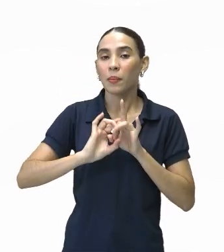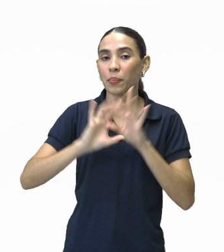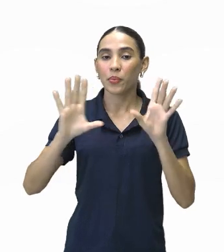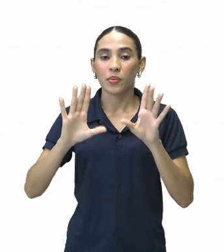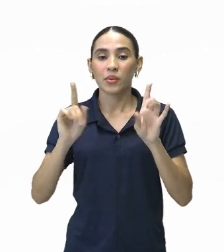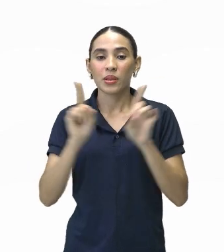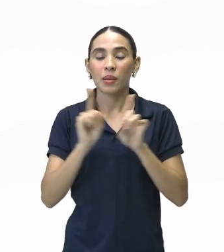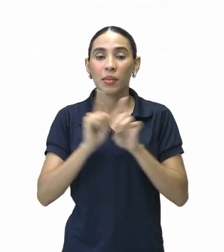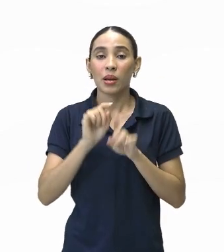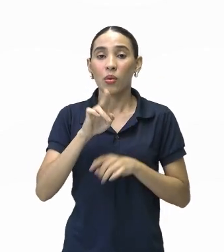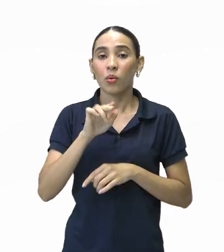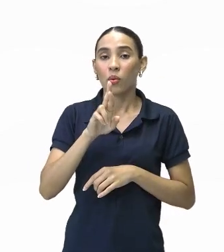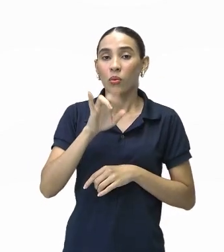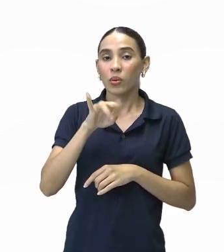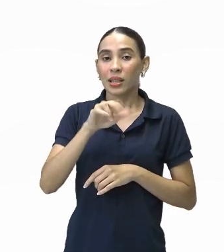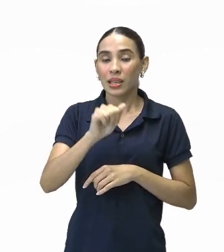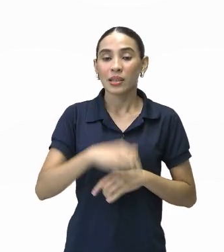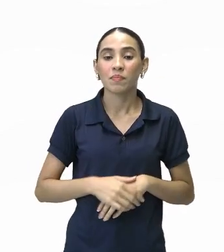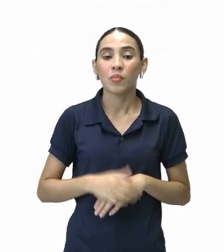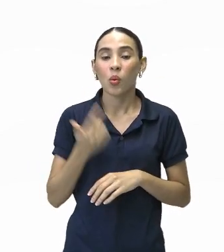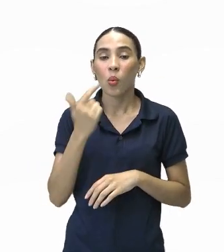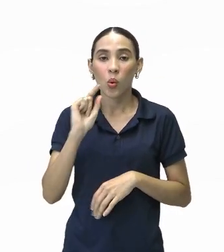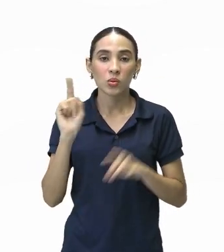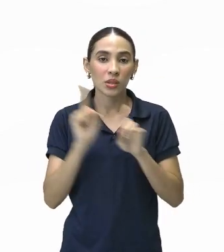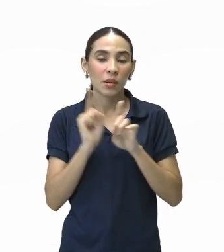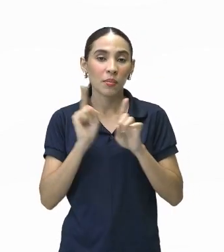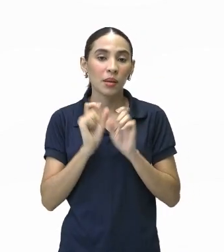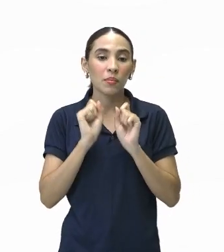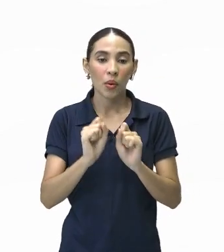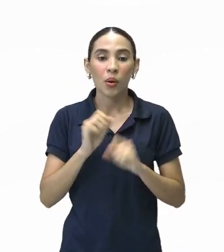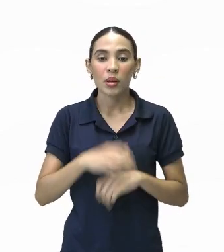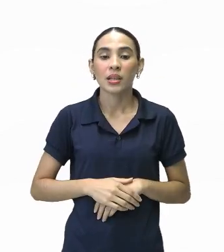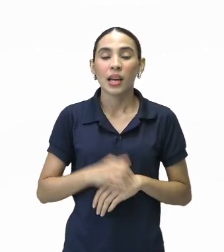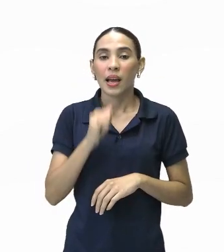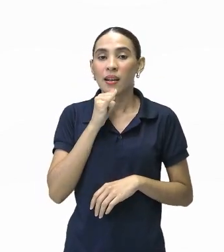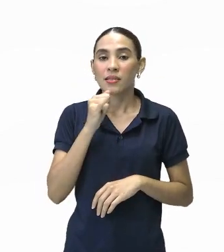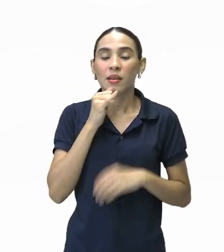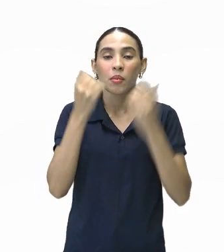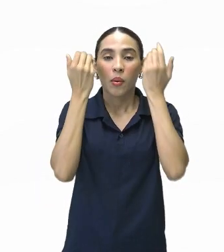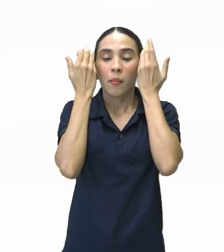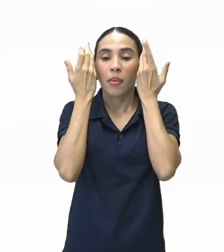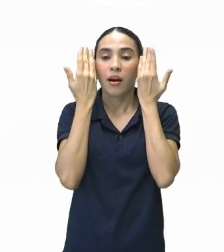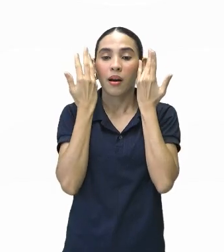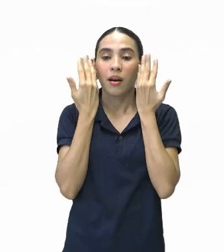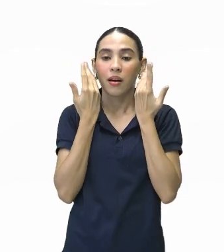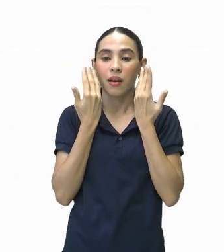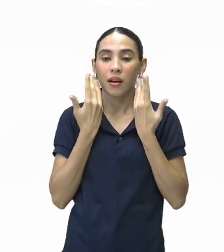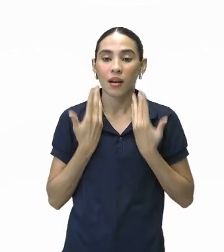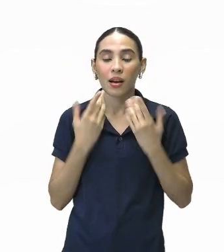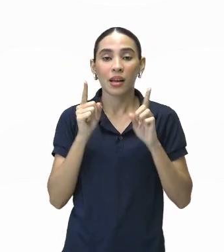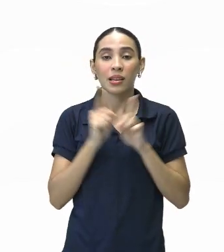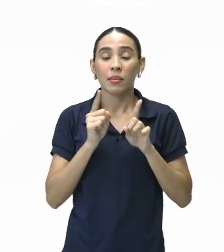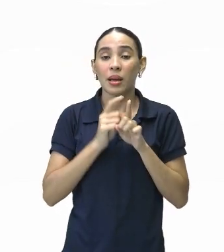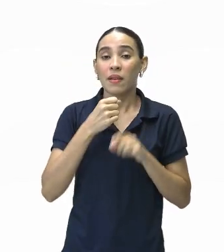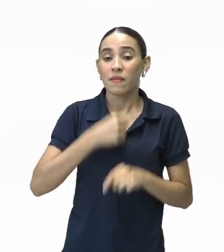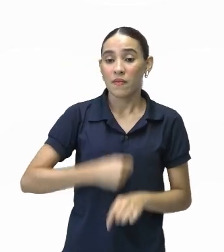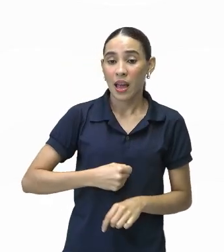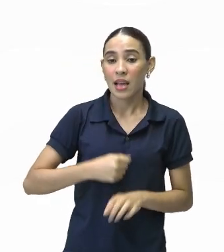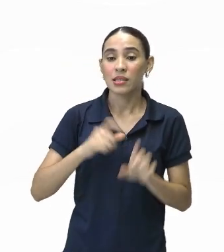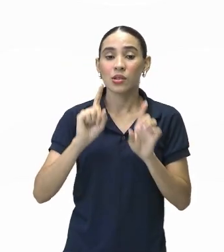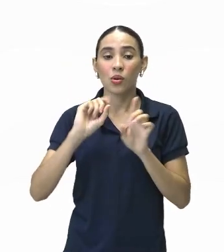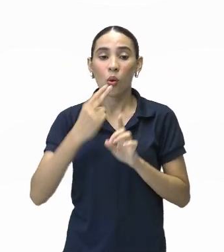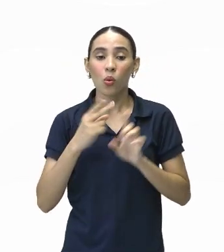eliminados na urina. Outros também podem sair pelo suor, pelas fezes ou até